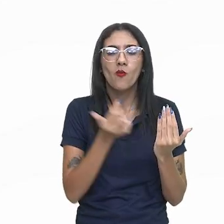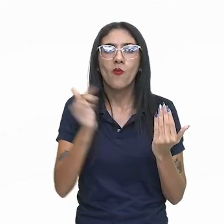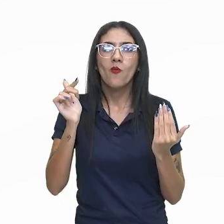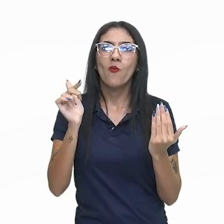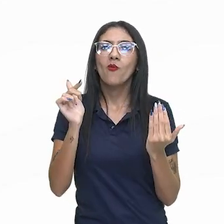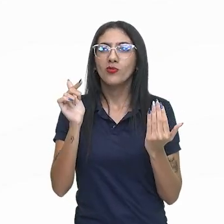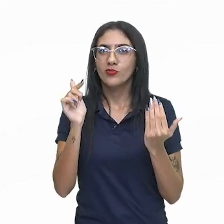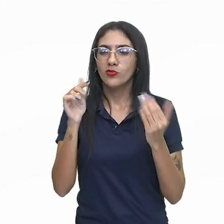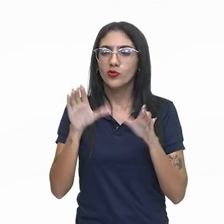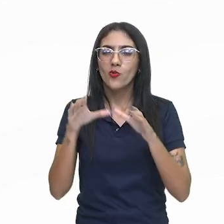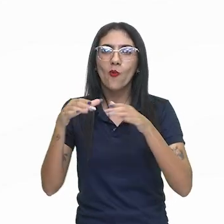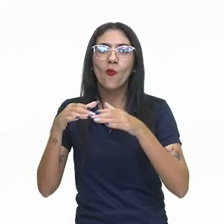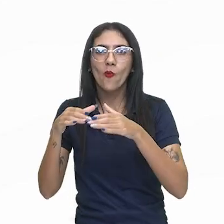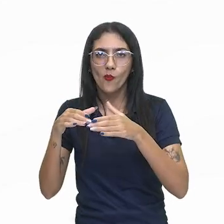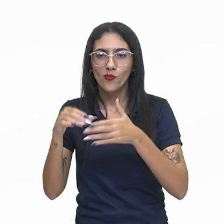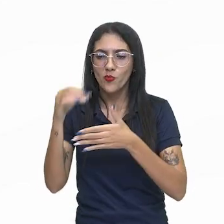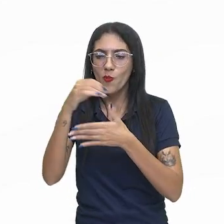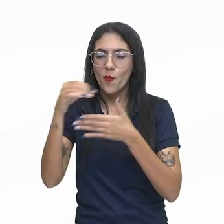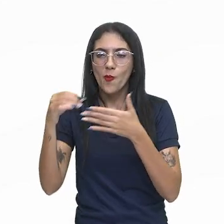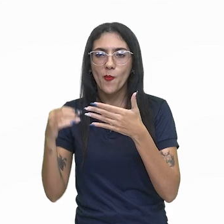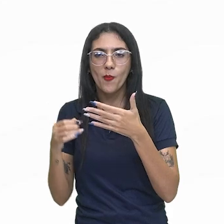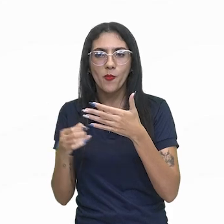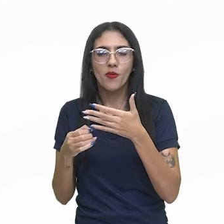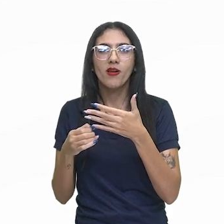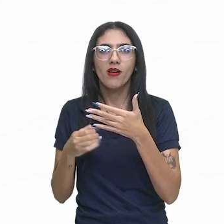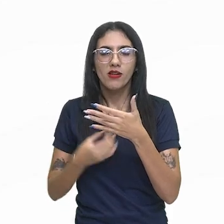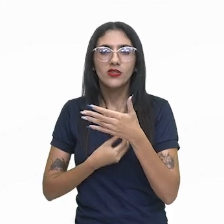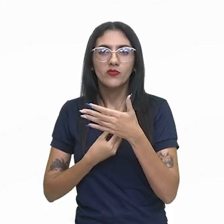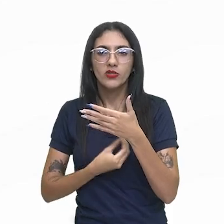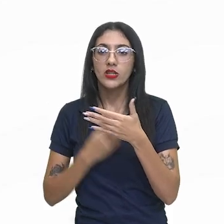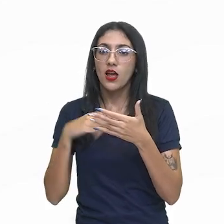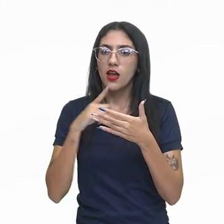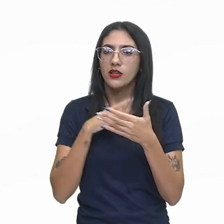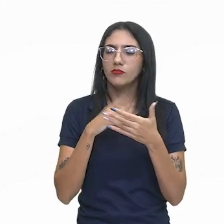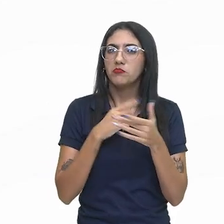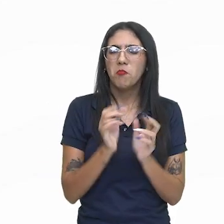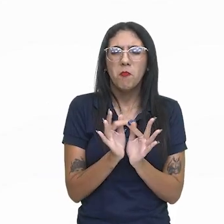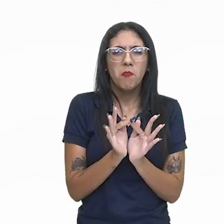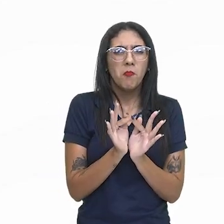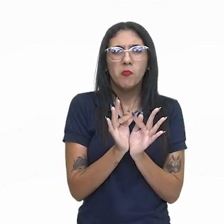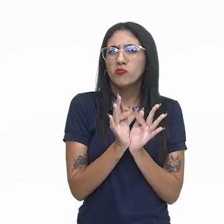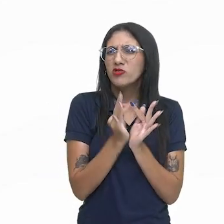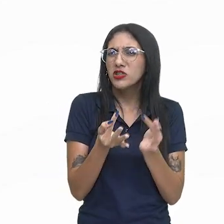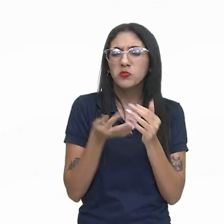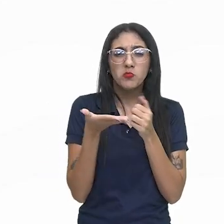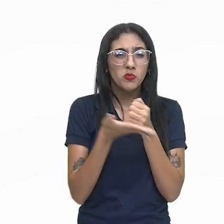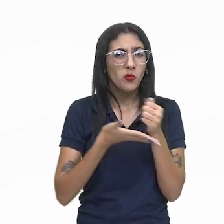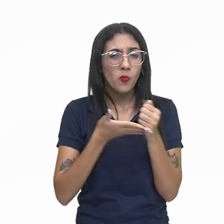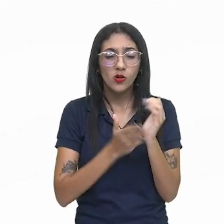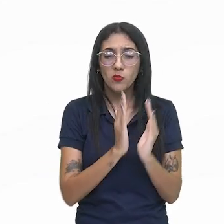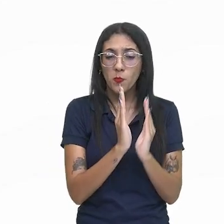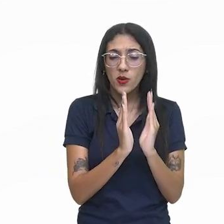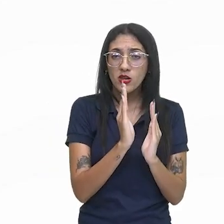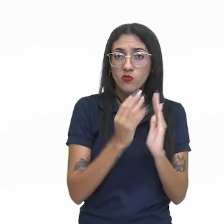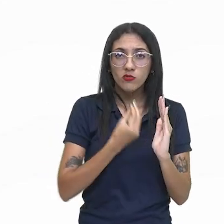dos reinos dos seres vivos, né? Elas possuem uma composição muito simples, um ciclo de vida